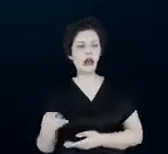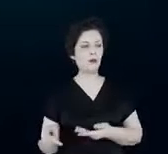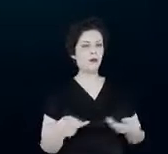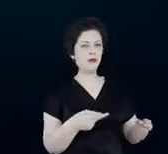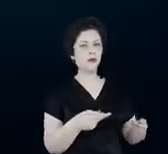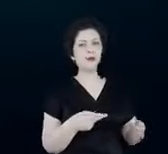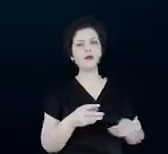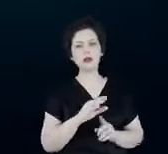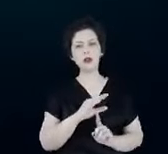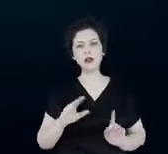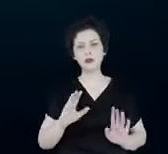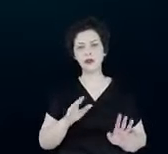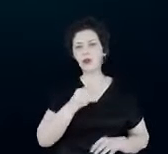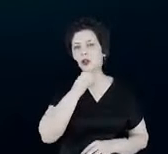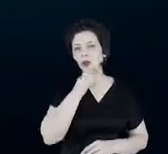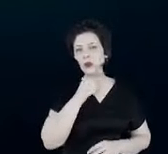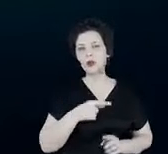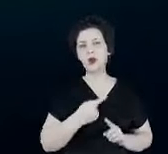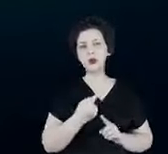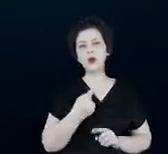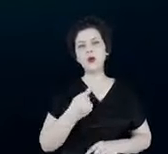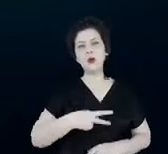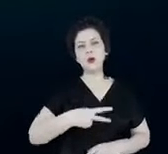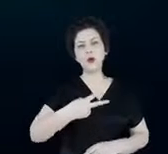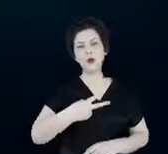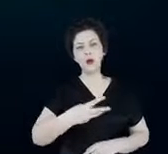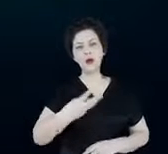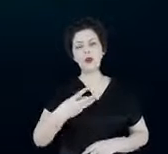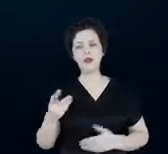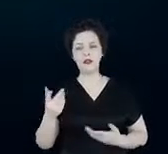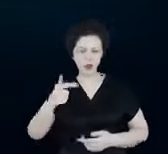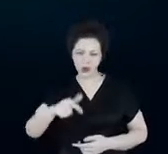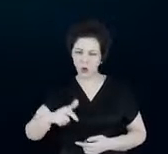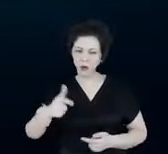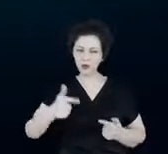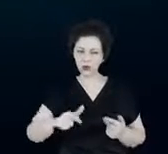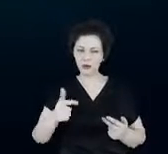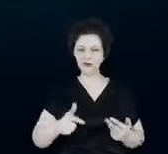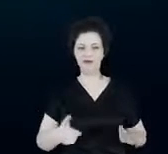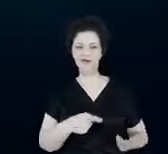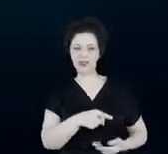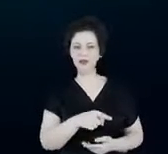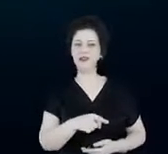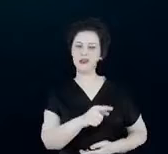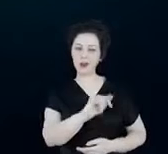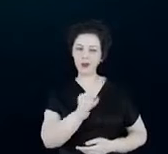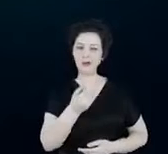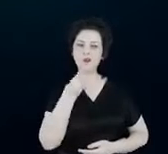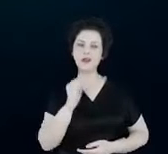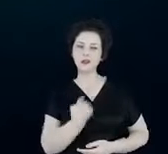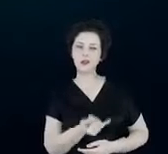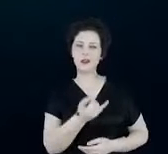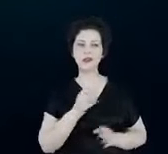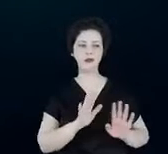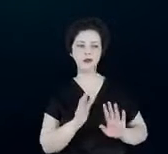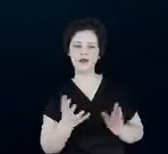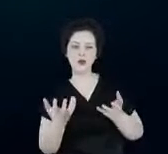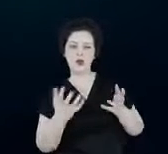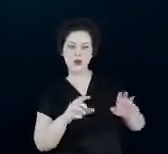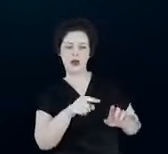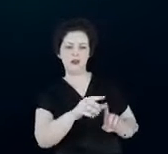claro que se o cliente faz sua segunda terceira vez tem um controle e vamos falar olha seu cliente você tá busando E prefere não ter você como cliente